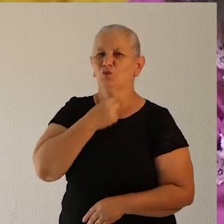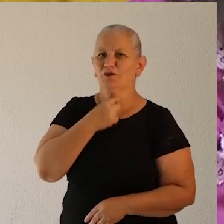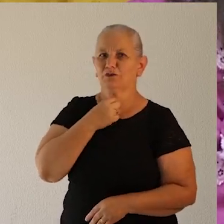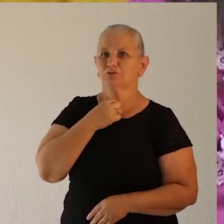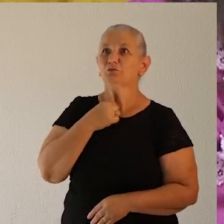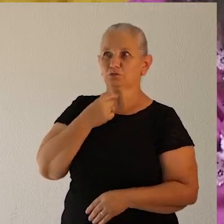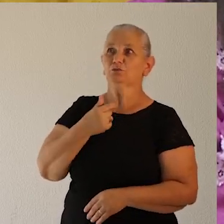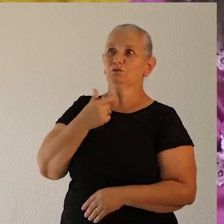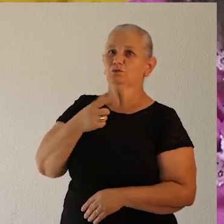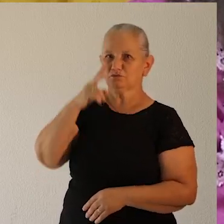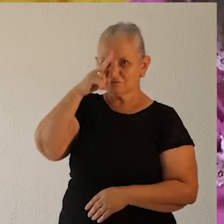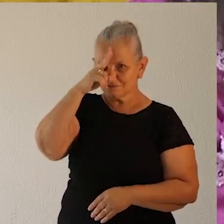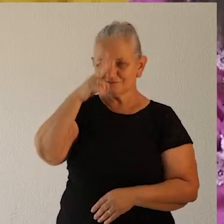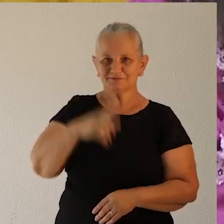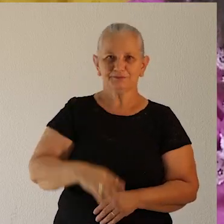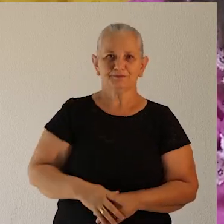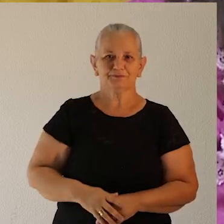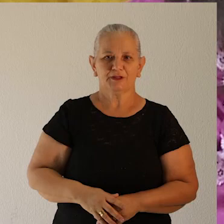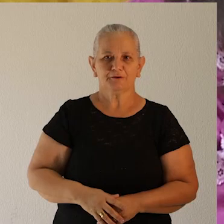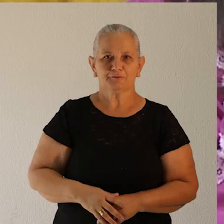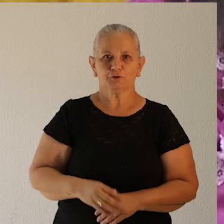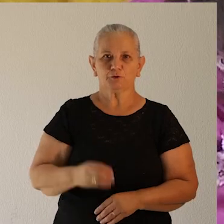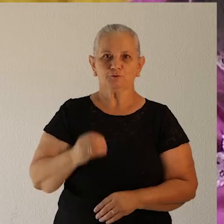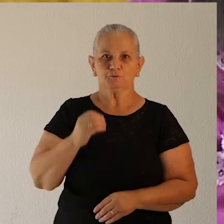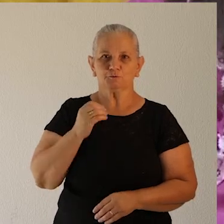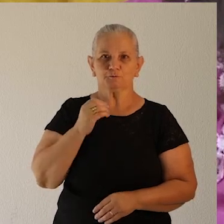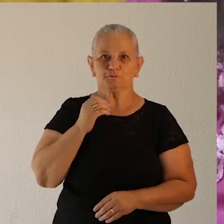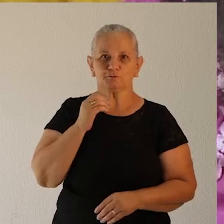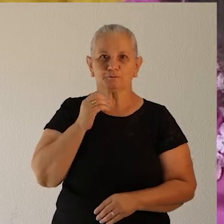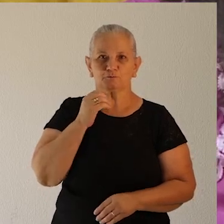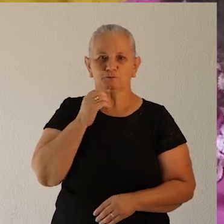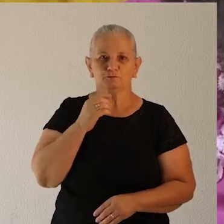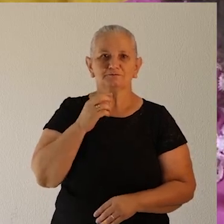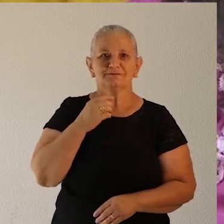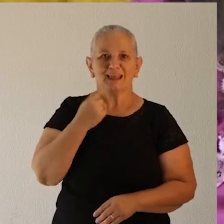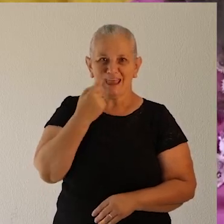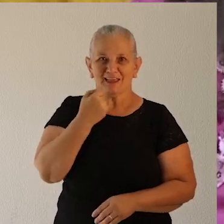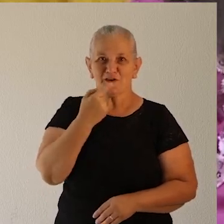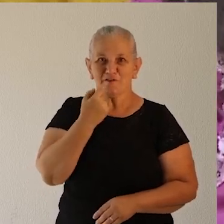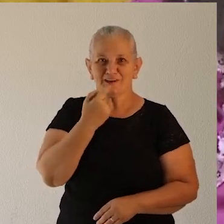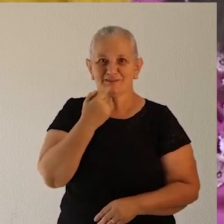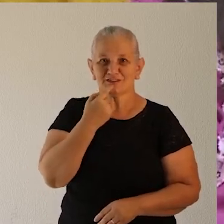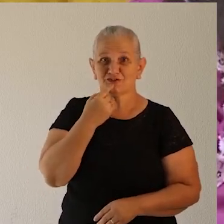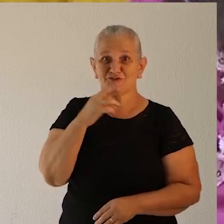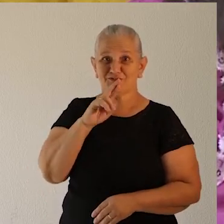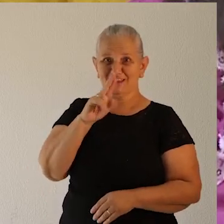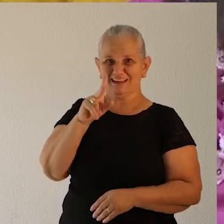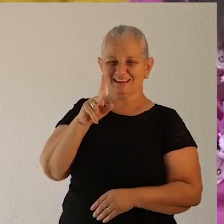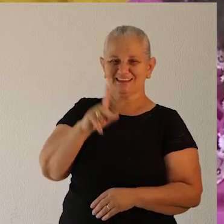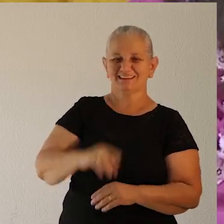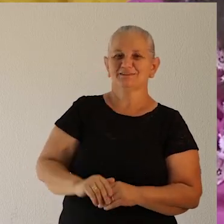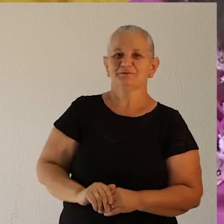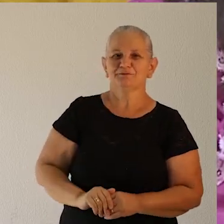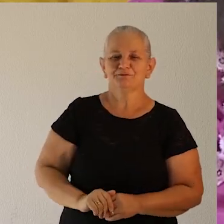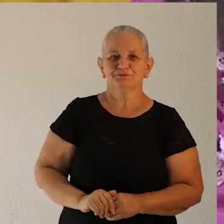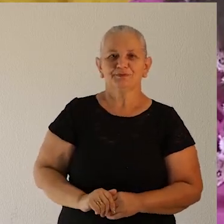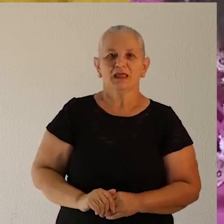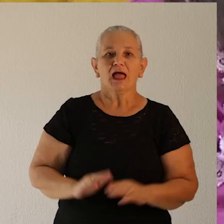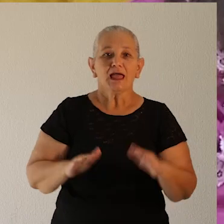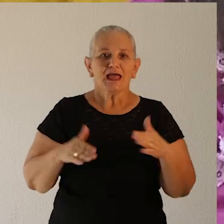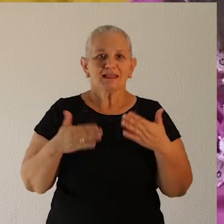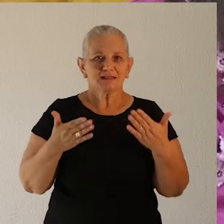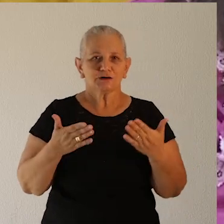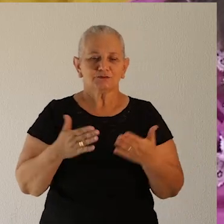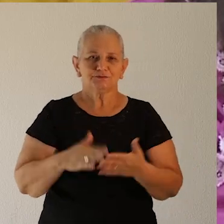fecha a boca... Eduardo está mostrando com a boca como se ele estivesse falando e não estivesse movimentando a boca. E com